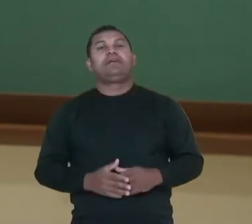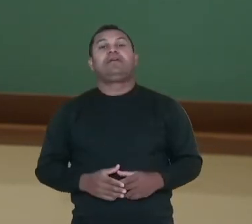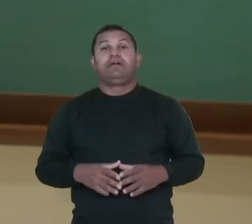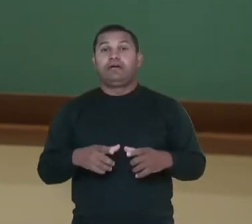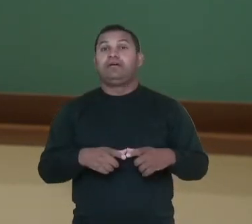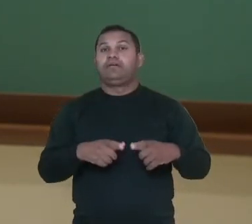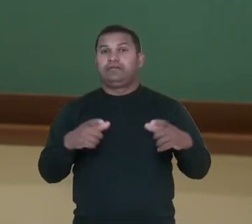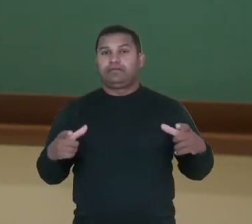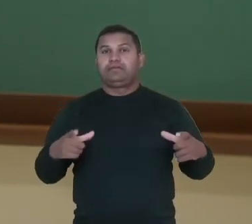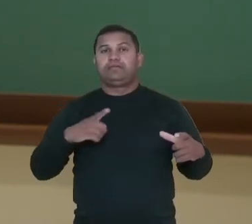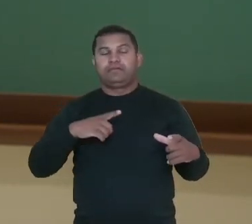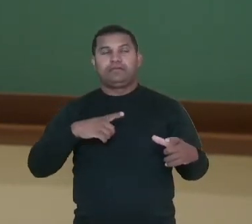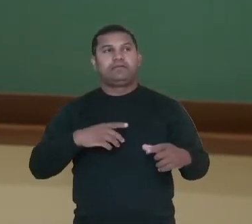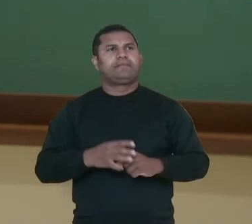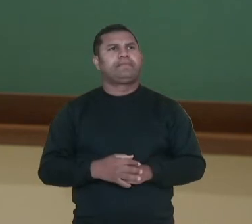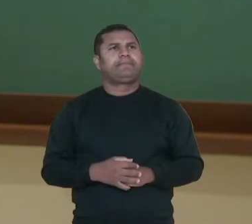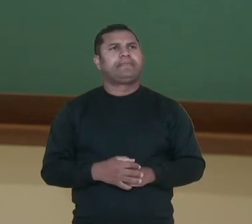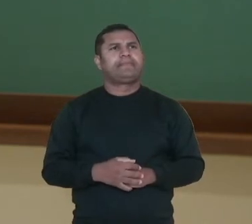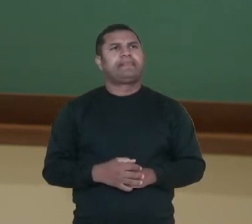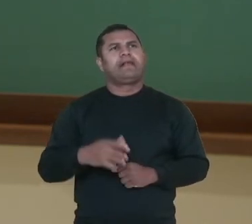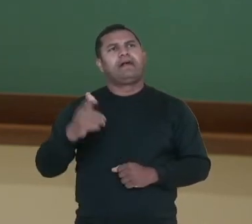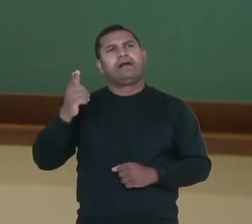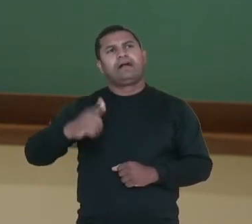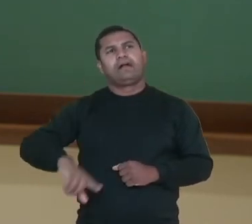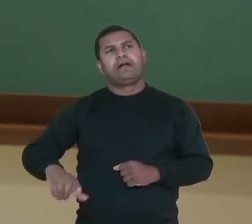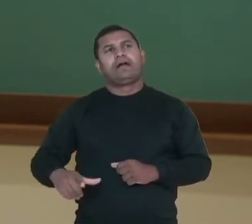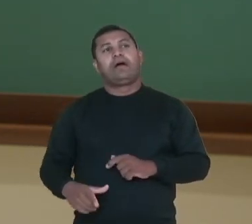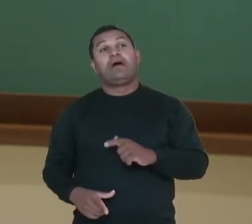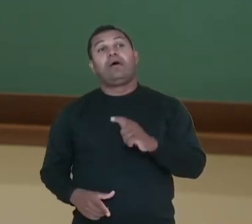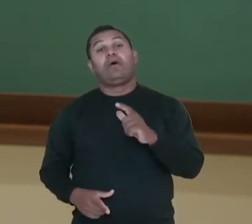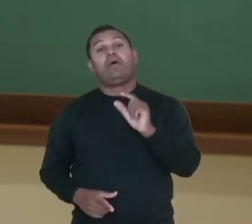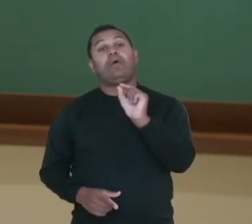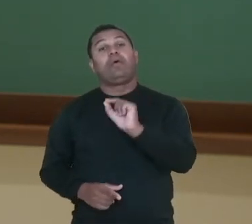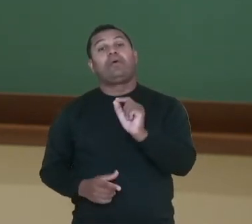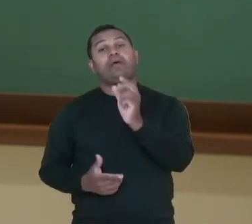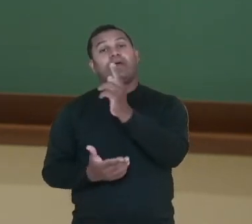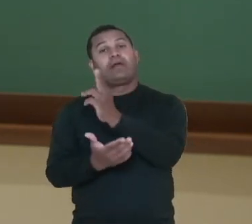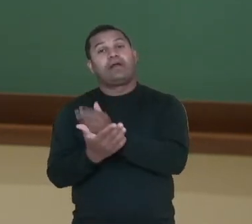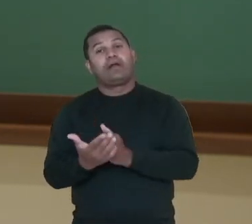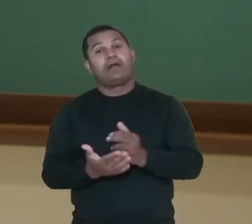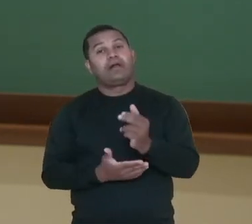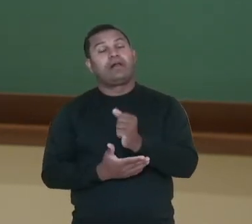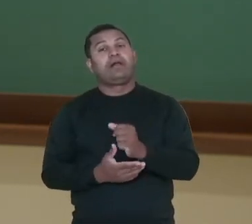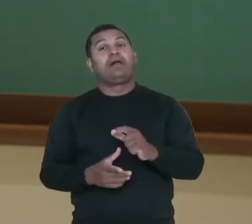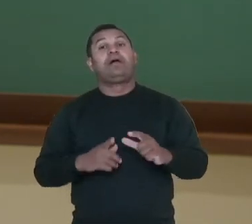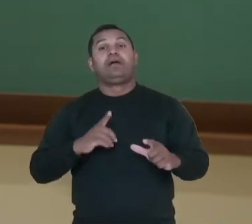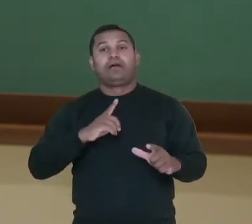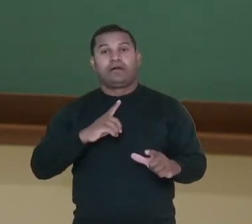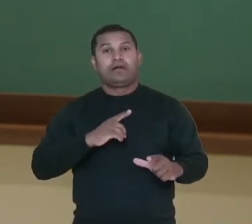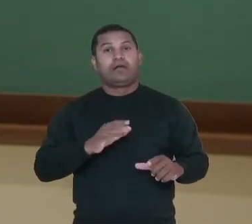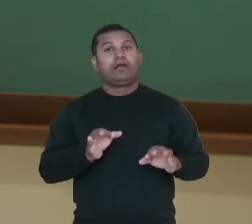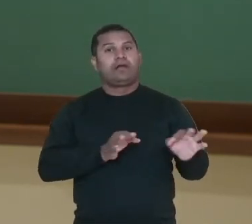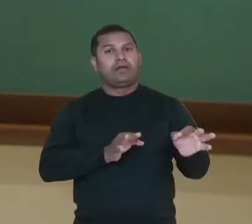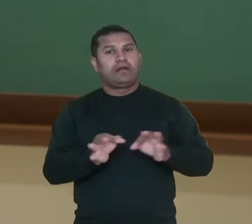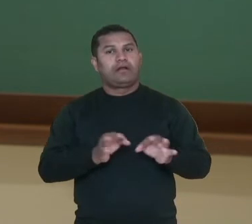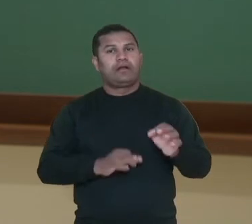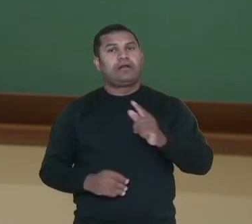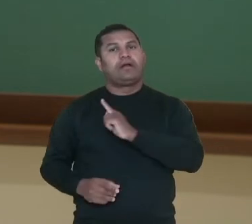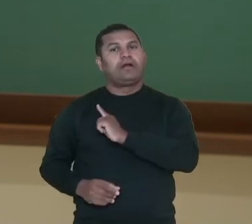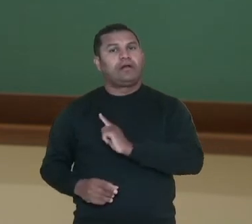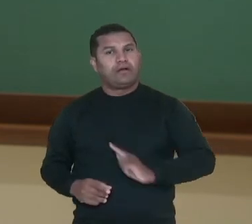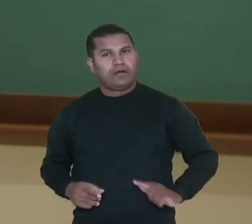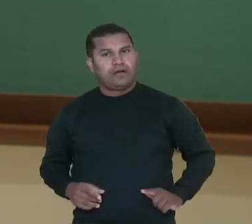temos então também uma população do tipo rejuvenescida, que é quando há incentivos do governo para que a população volte a